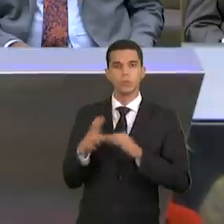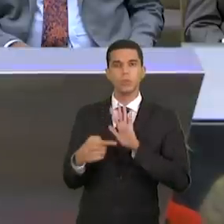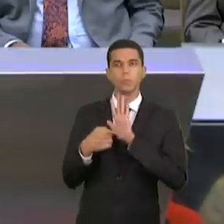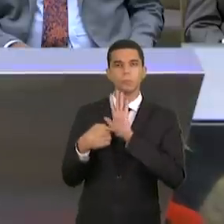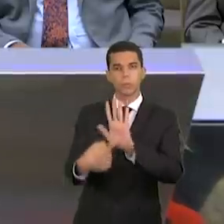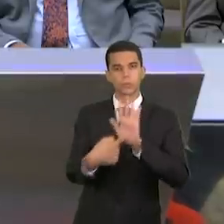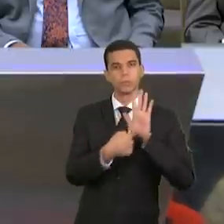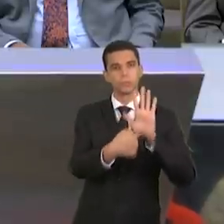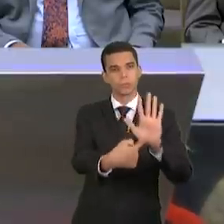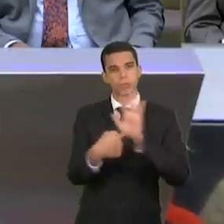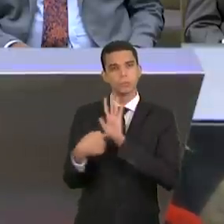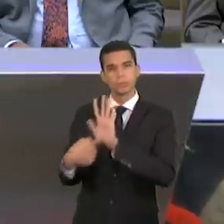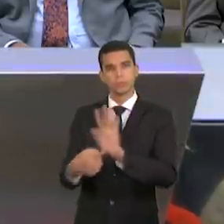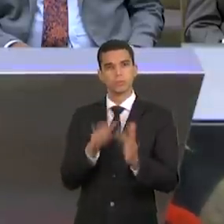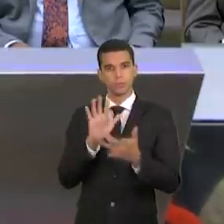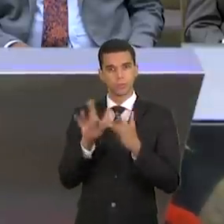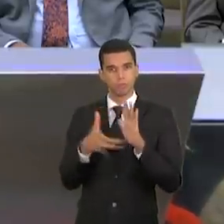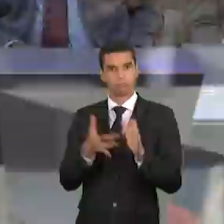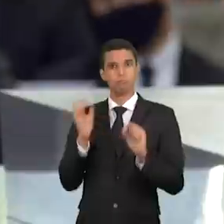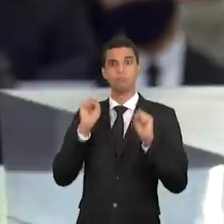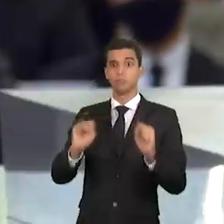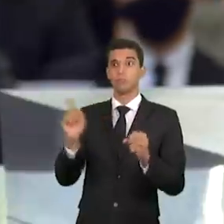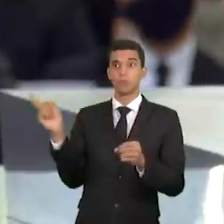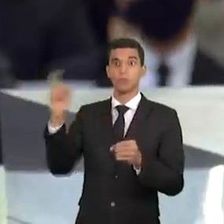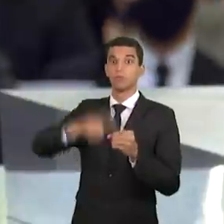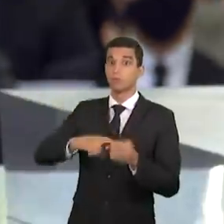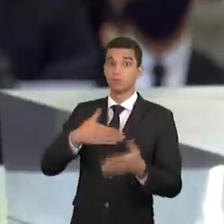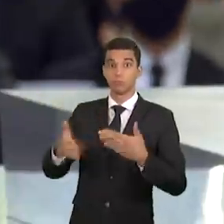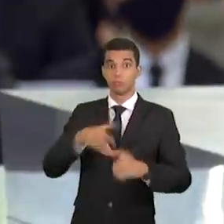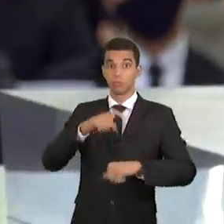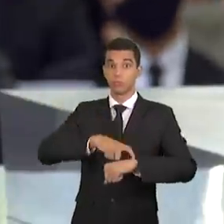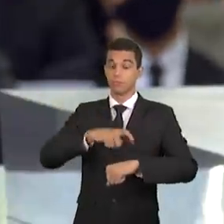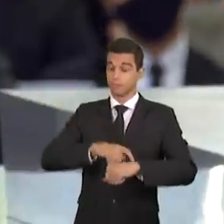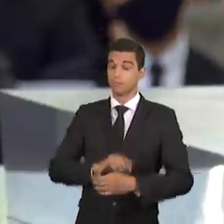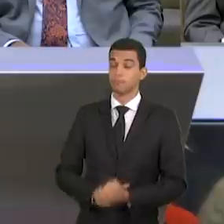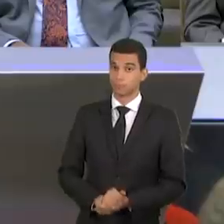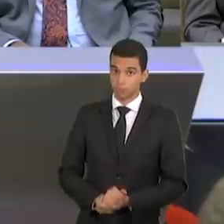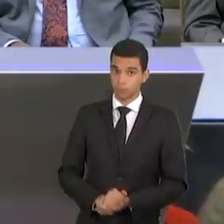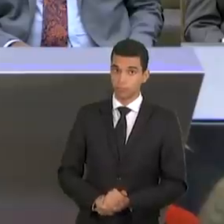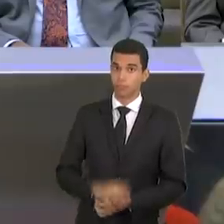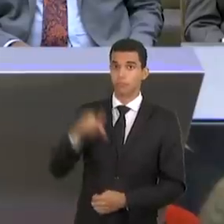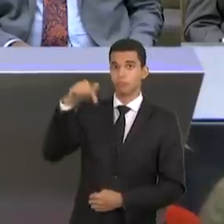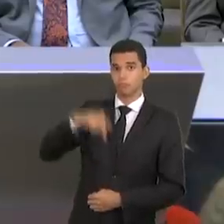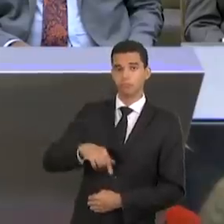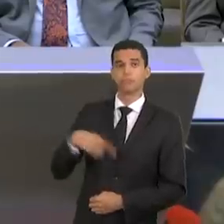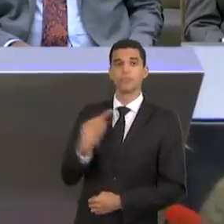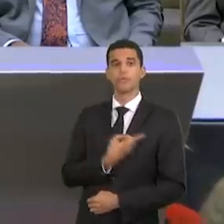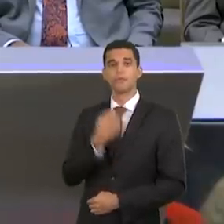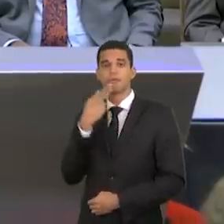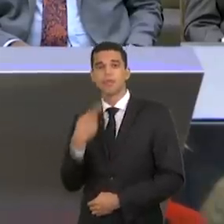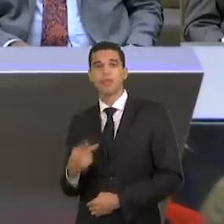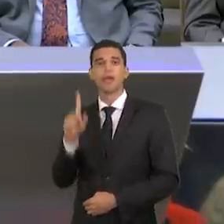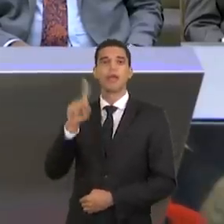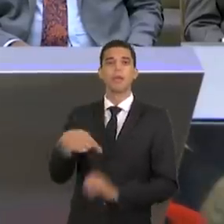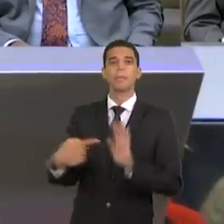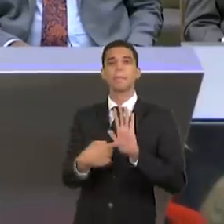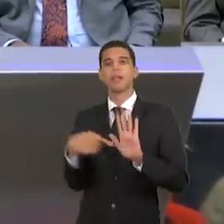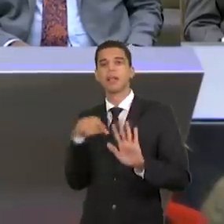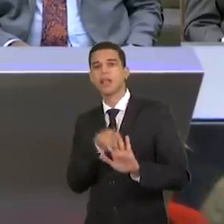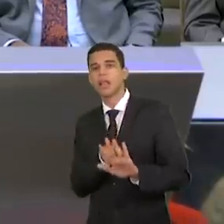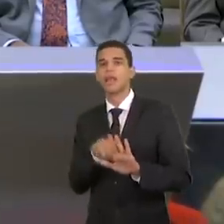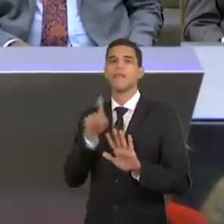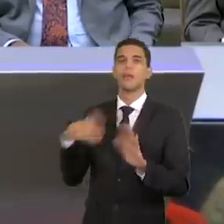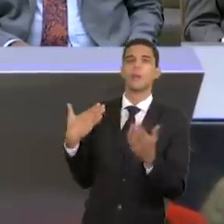realidade. Nós não estamos aqui falando de uma coisa simbólica, de uma mitologia, uma